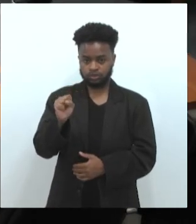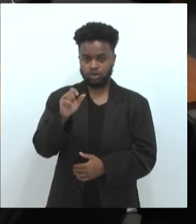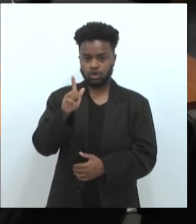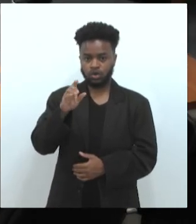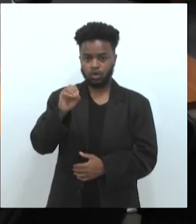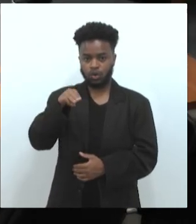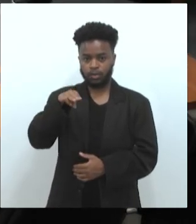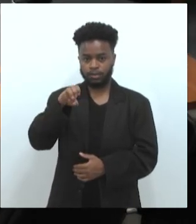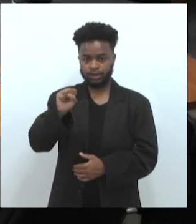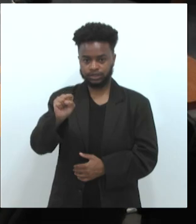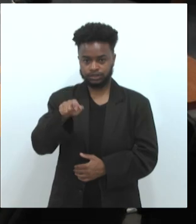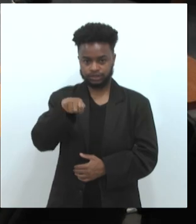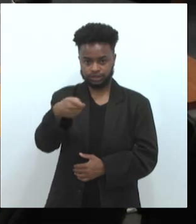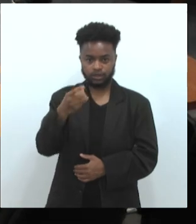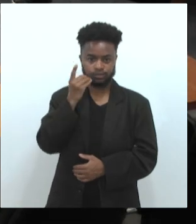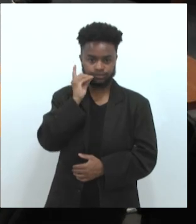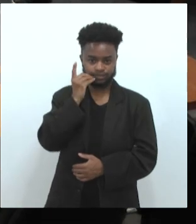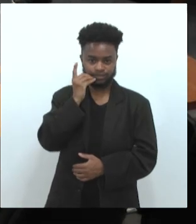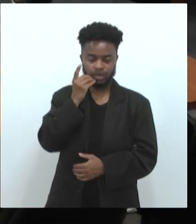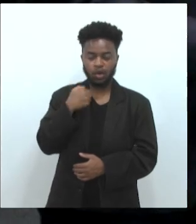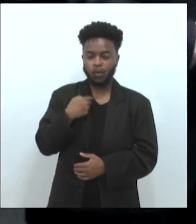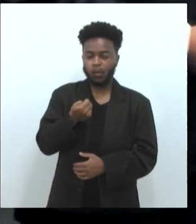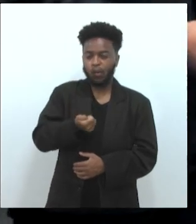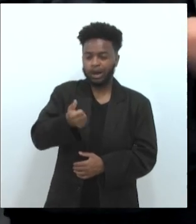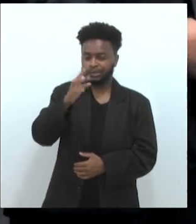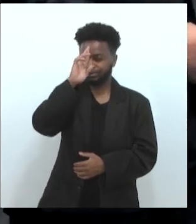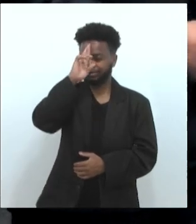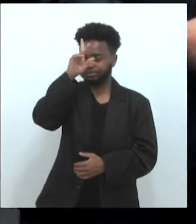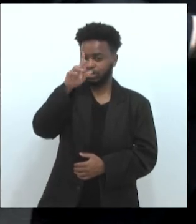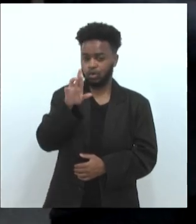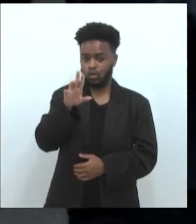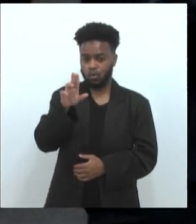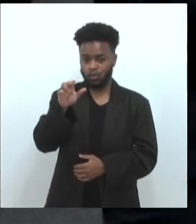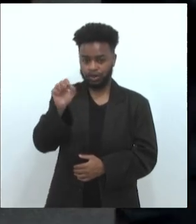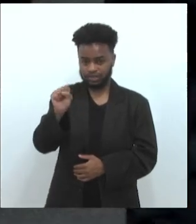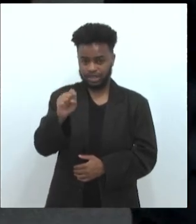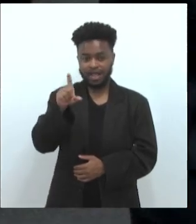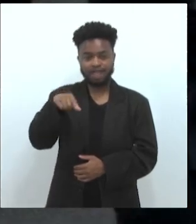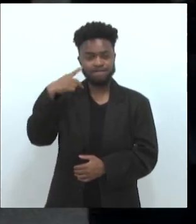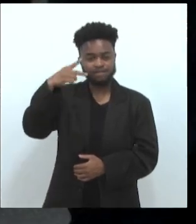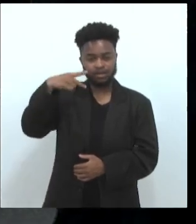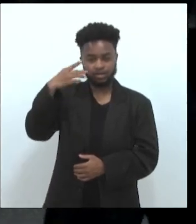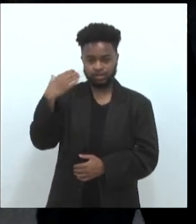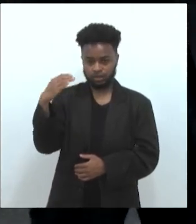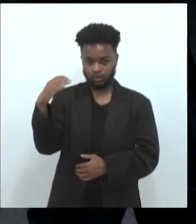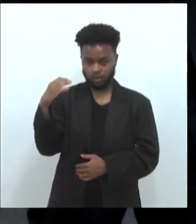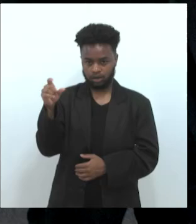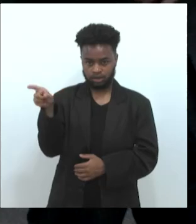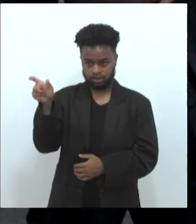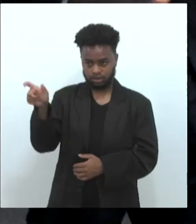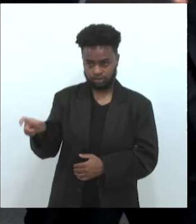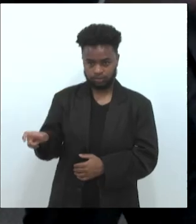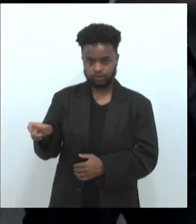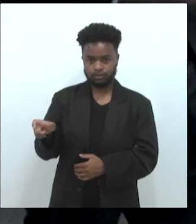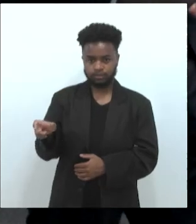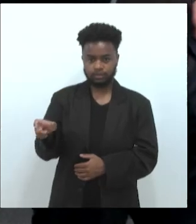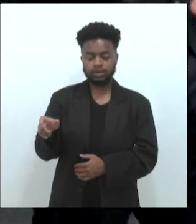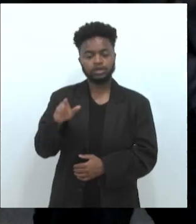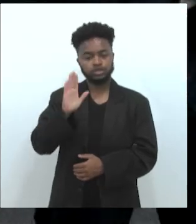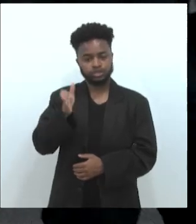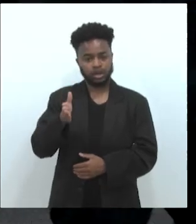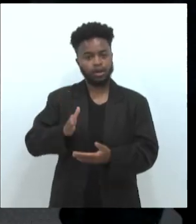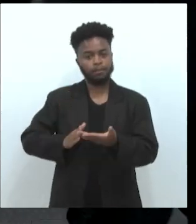acabar errando, ia falar Douglas Ruas, que é vereador de Niterói, já aprovou um